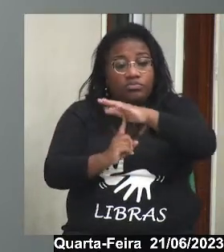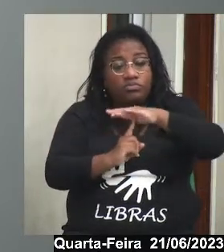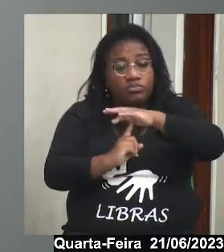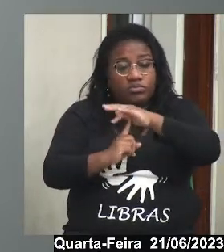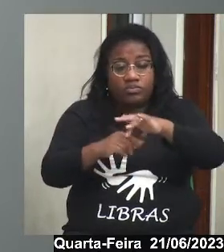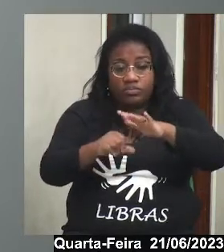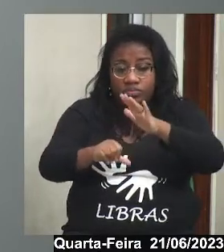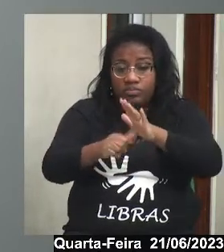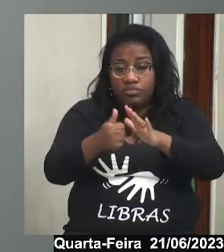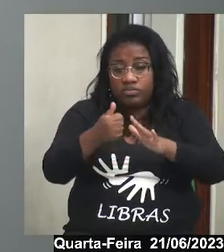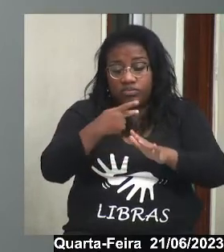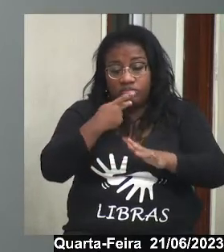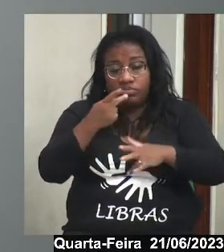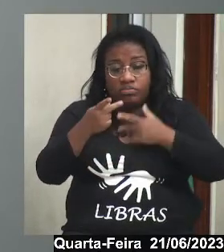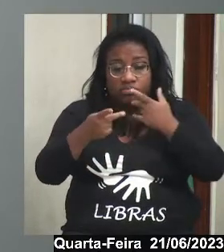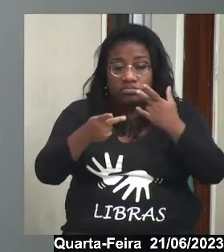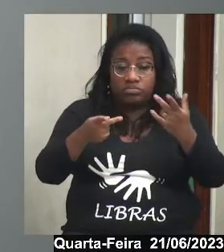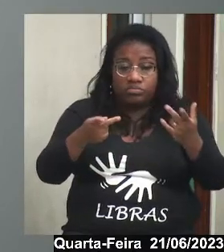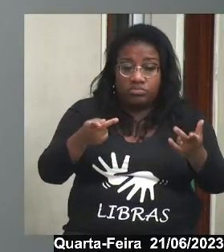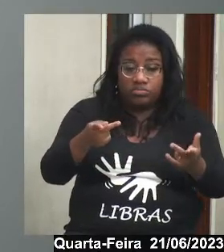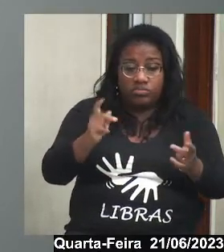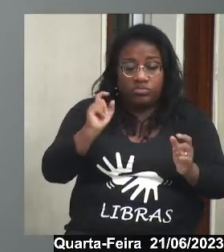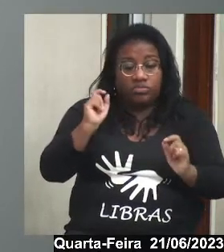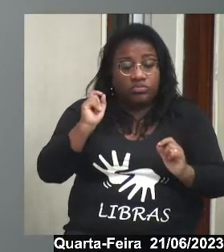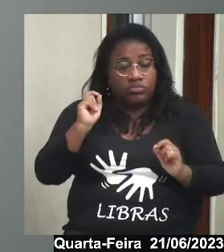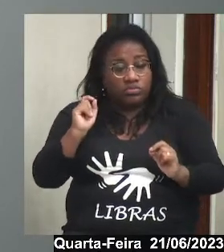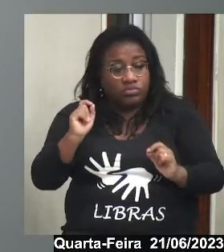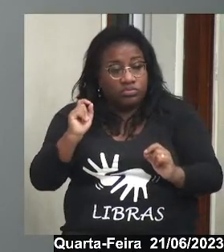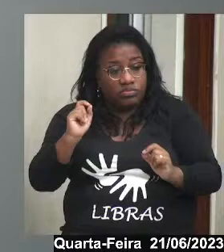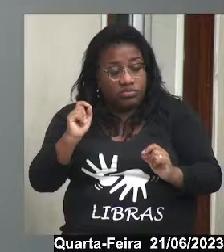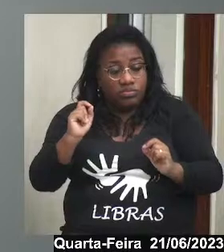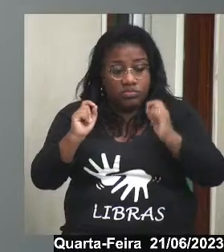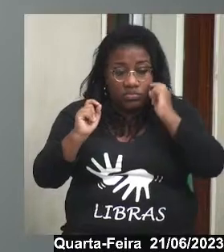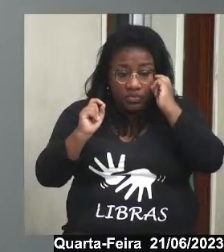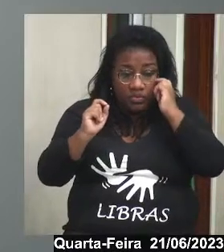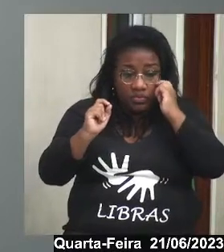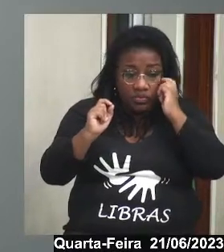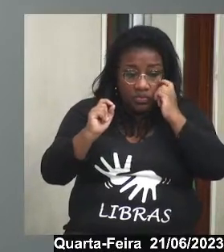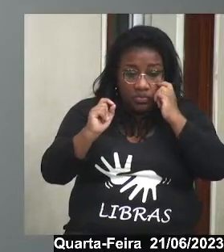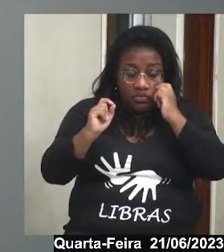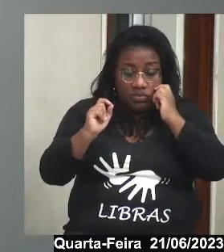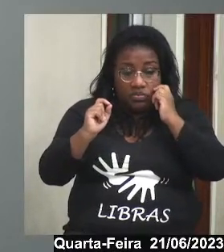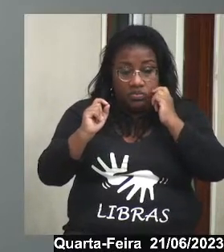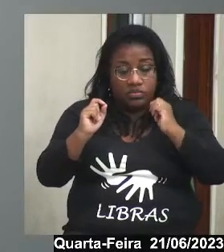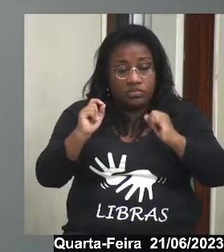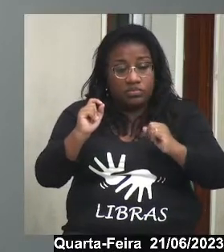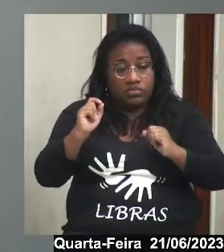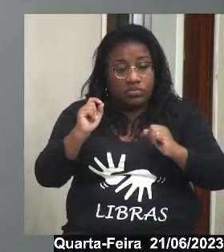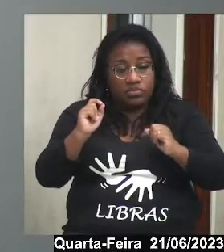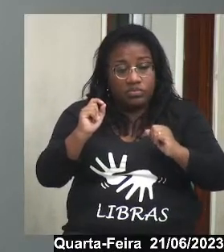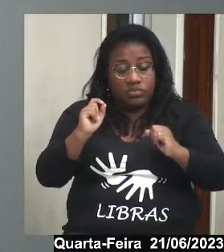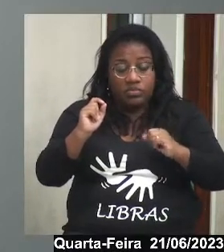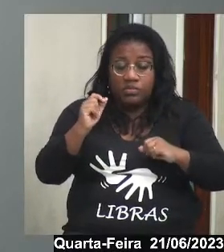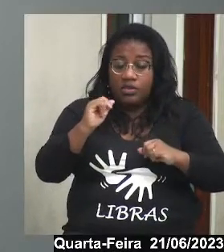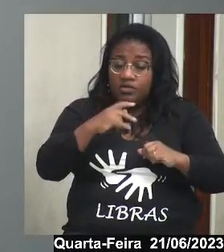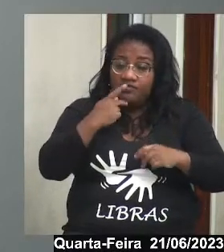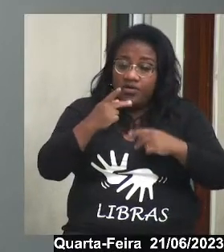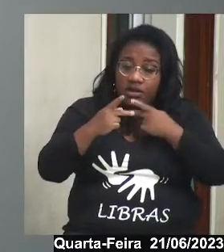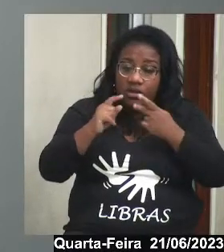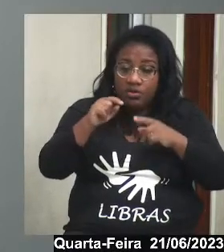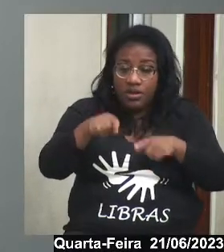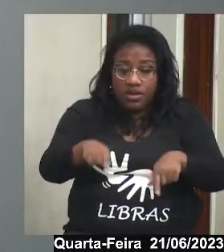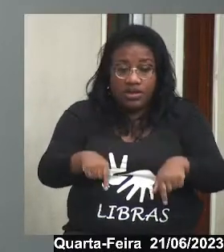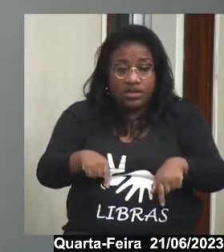Primeiro ele se fez de desentendido, aí eu tive que explicar que o presidente da Câmara, que é dono de bar, falou aqui nessa